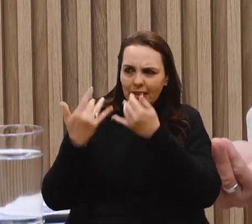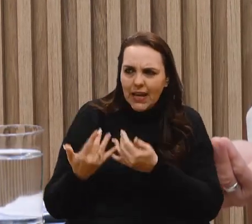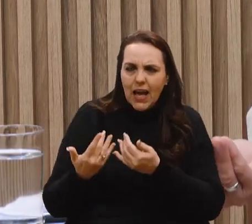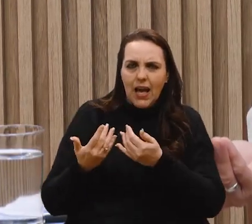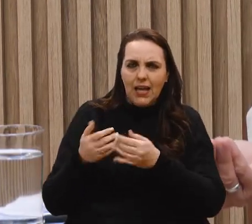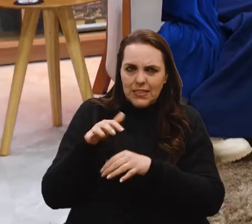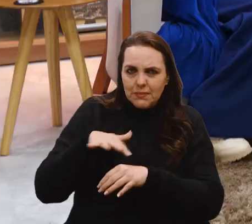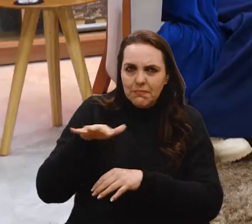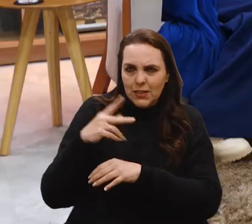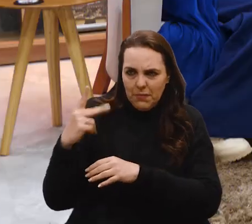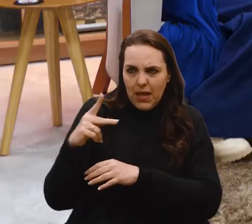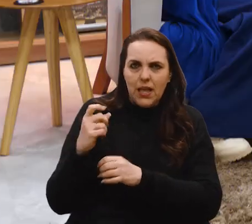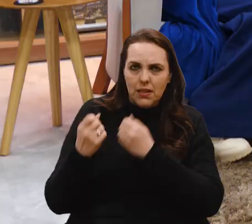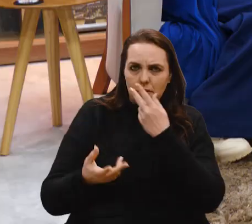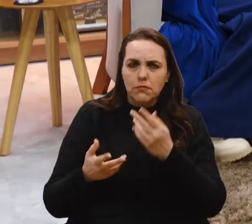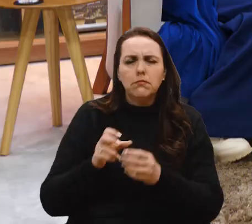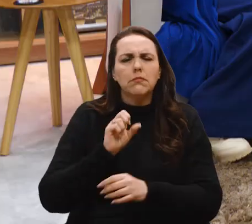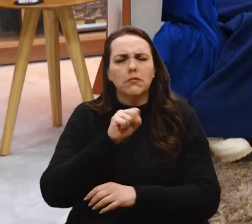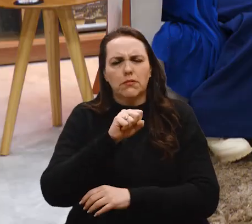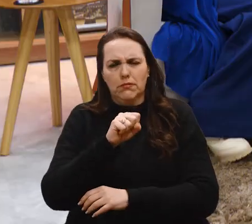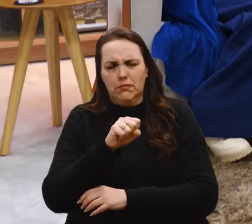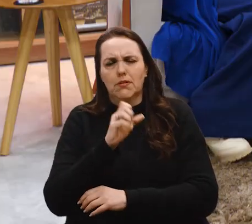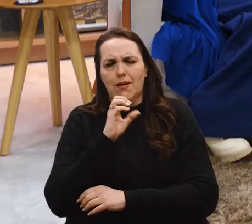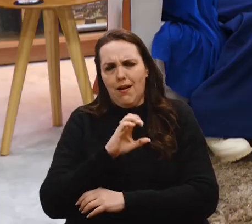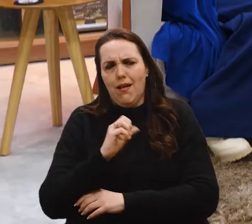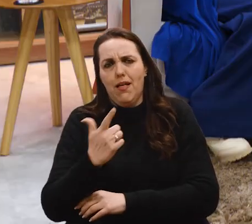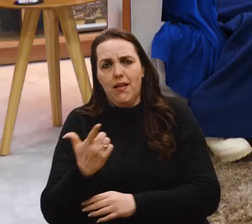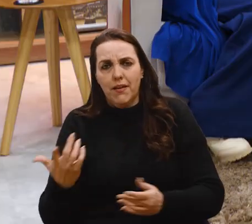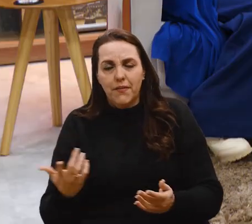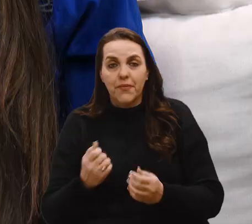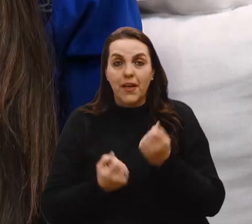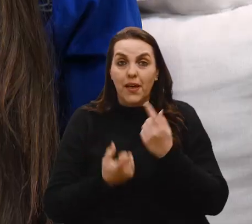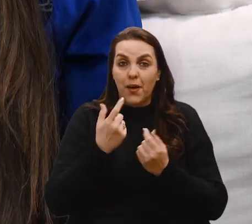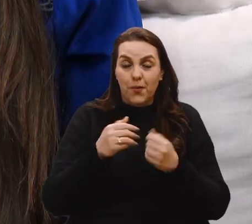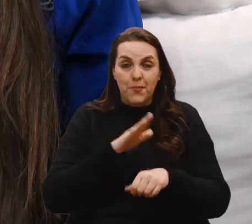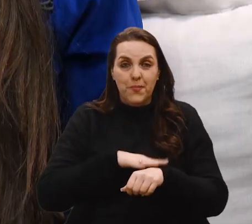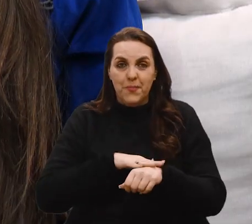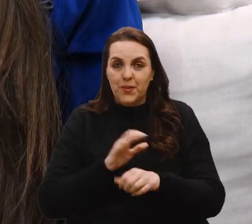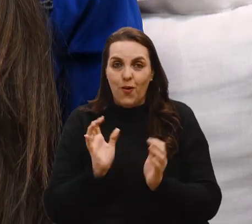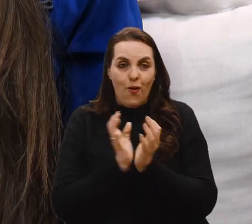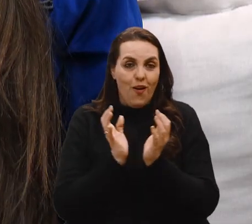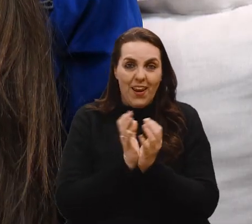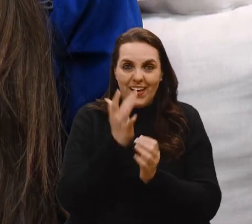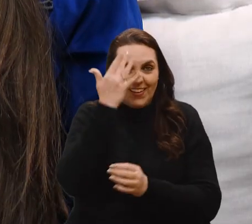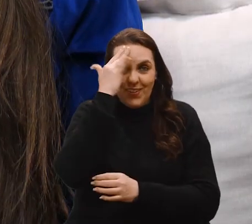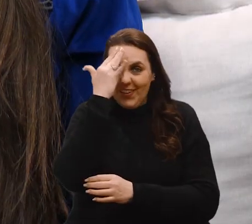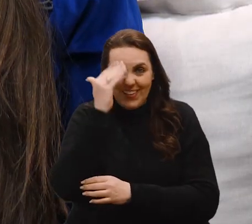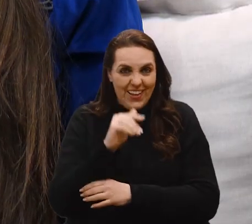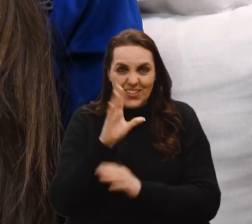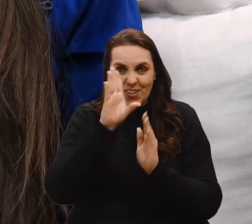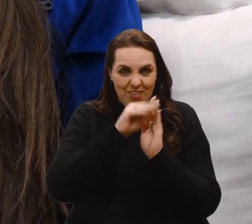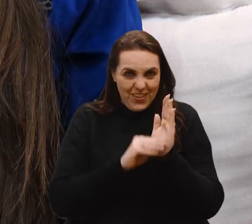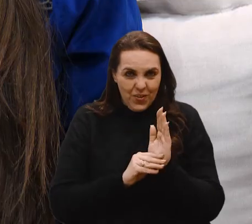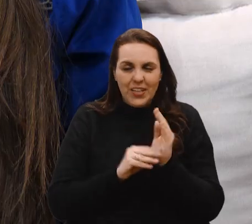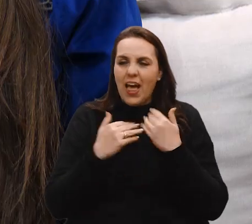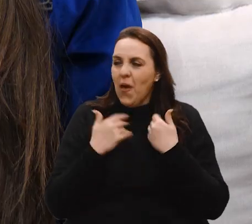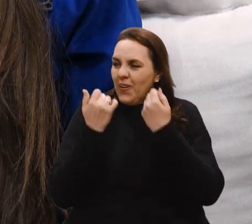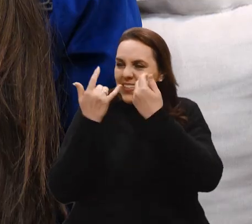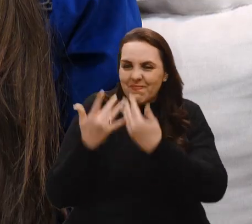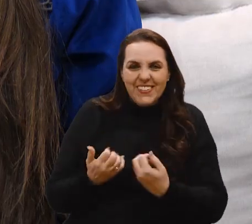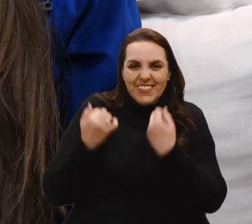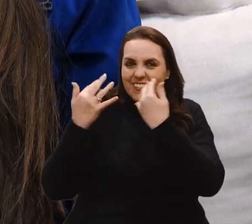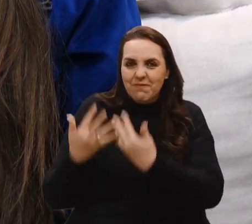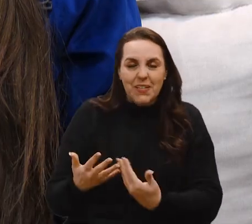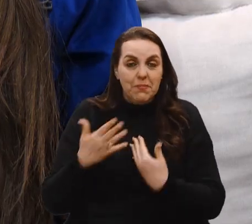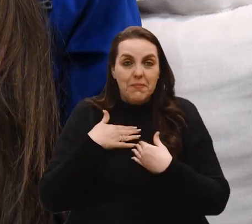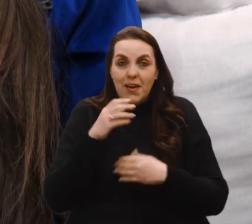para eles? Claro. E algumas vezes, por exemplo, quando meus colegas não entendem um conteúdo, me pedem para explicar, eu explico. Pra mim é ótimo